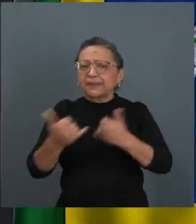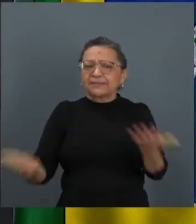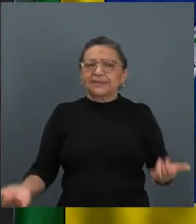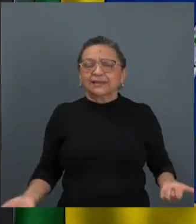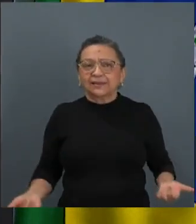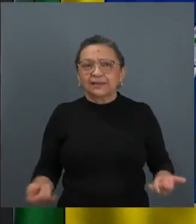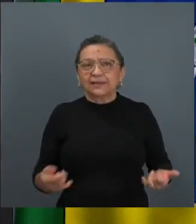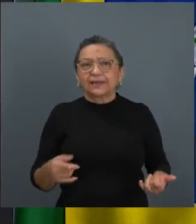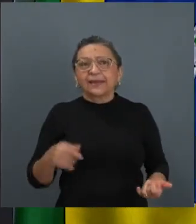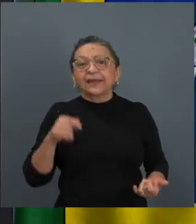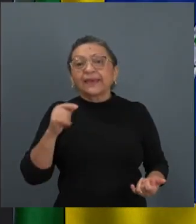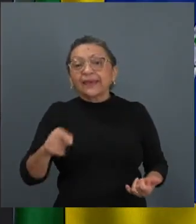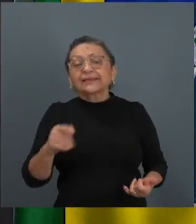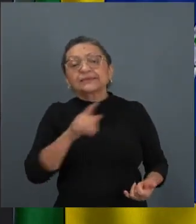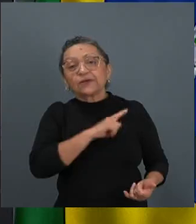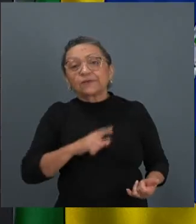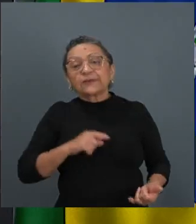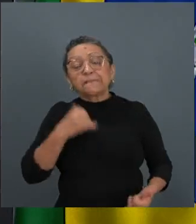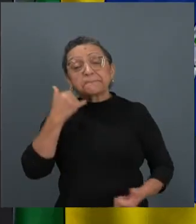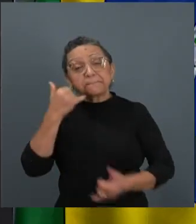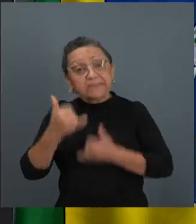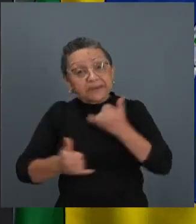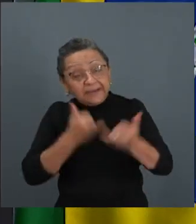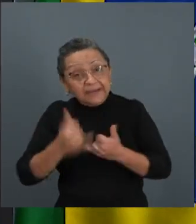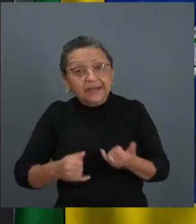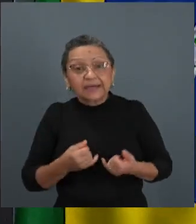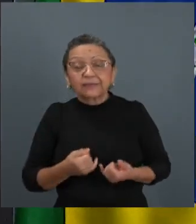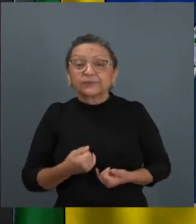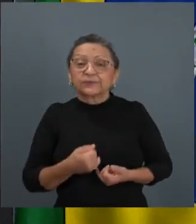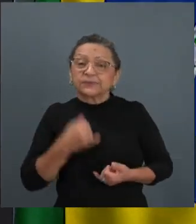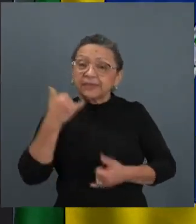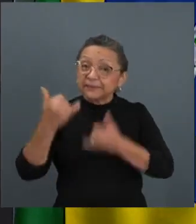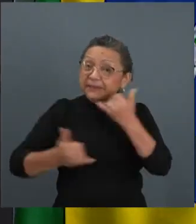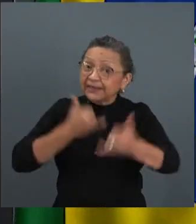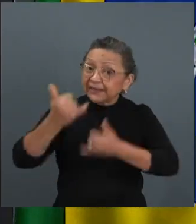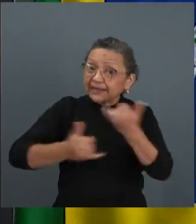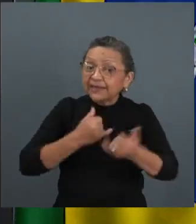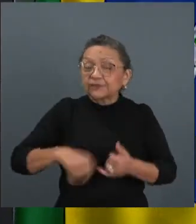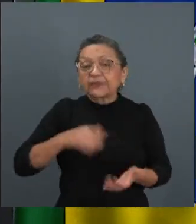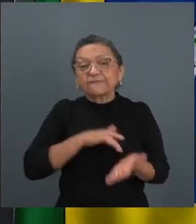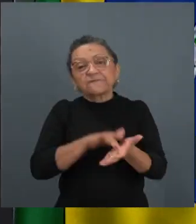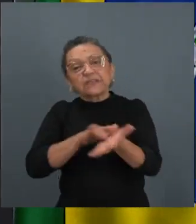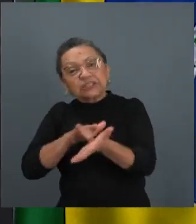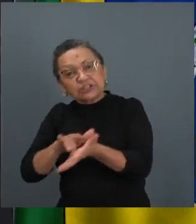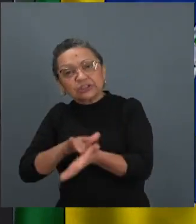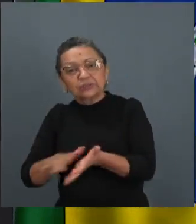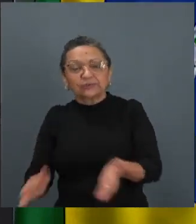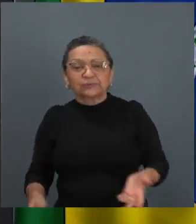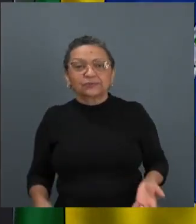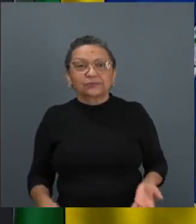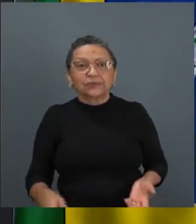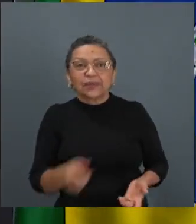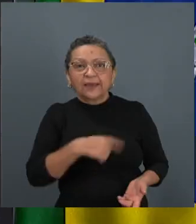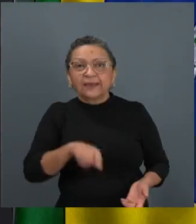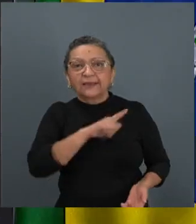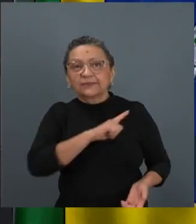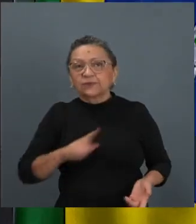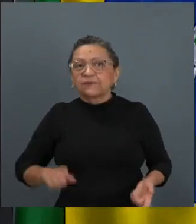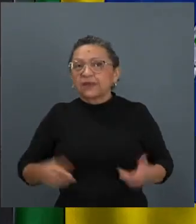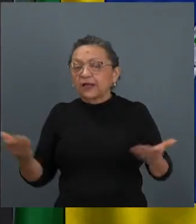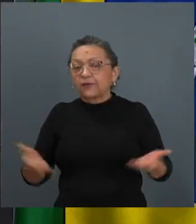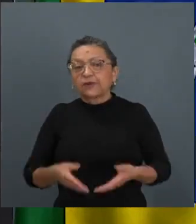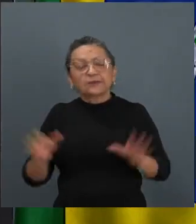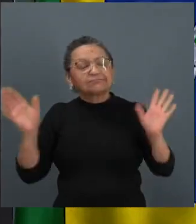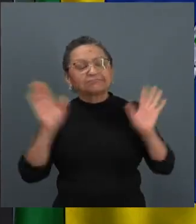Esse governo está brincando com a sociedade brasileira. Esse governo está fazendo de conta. Este governo não